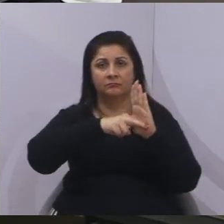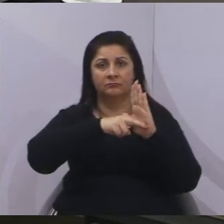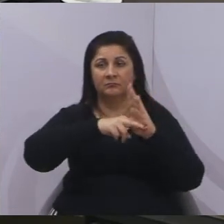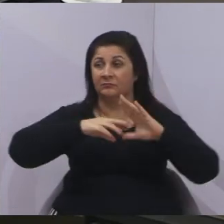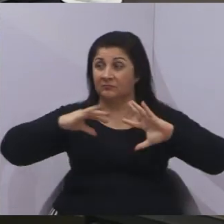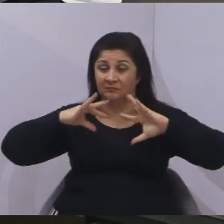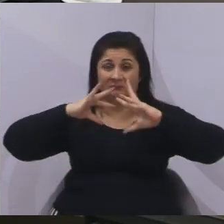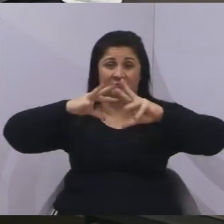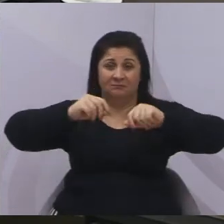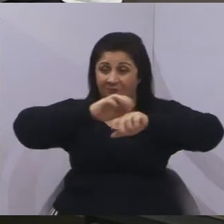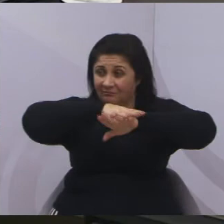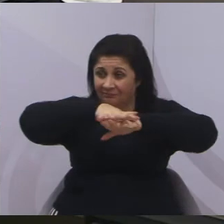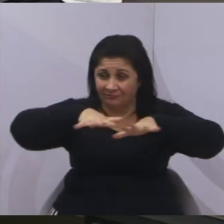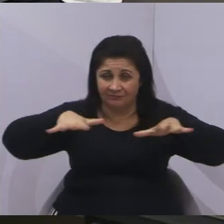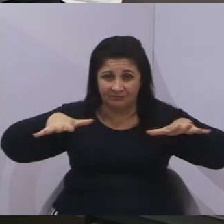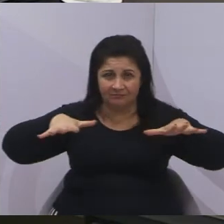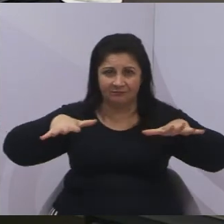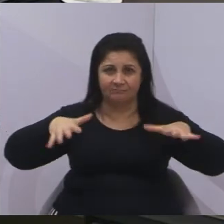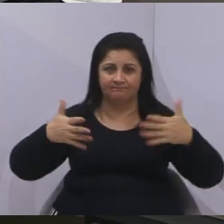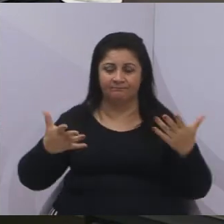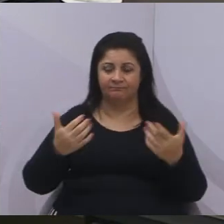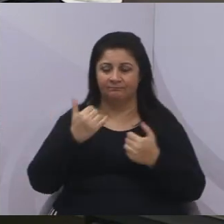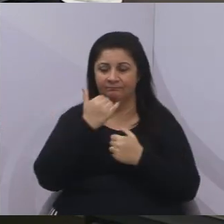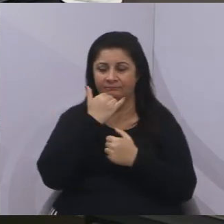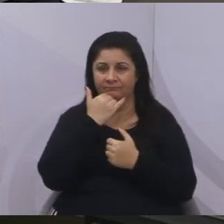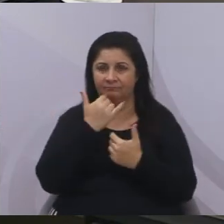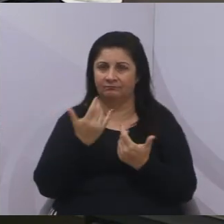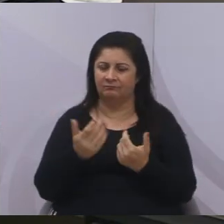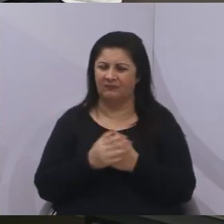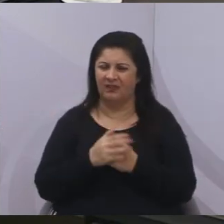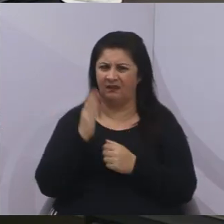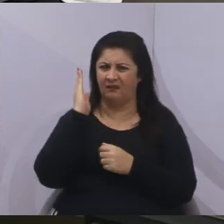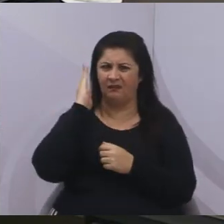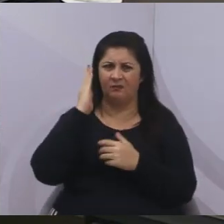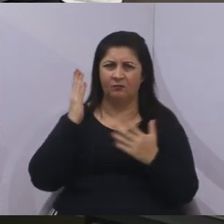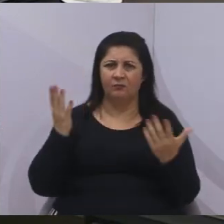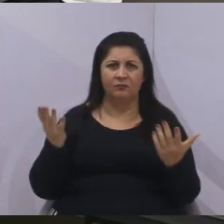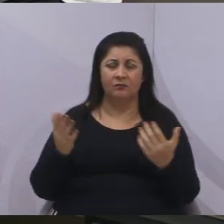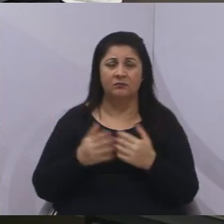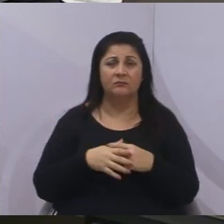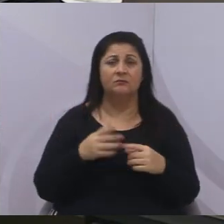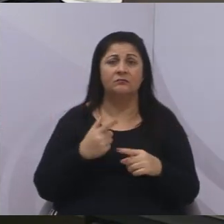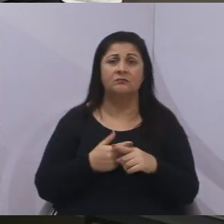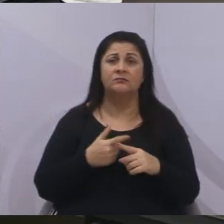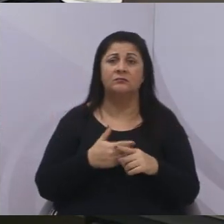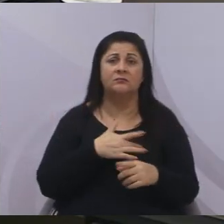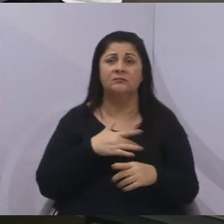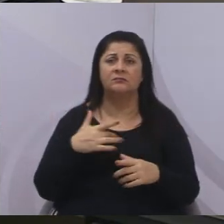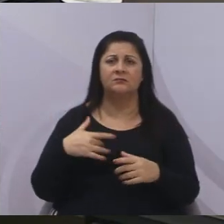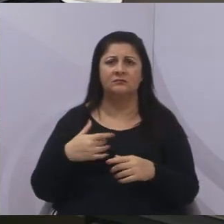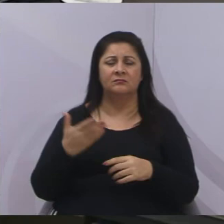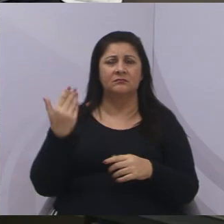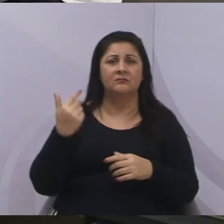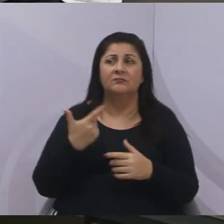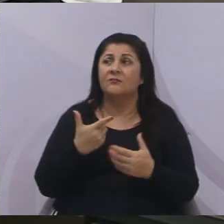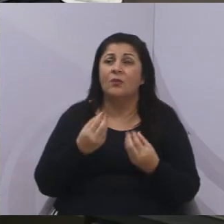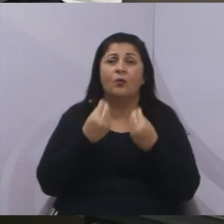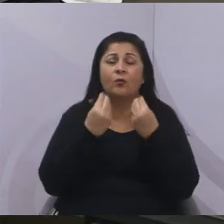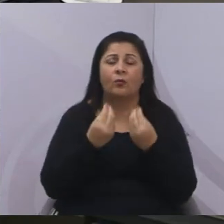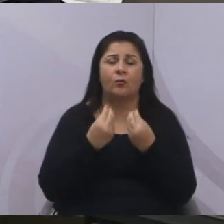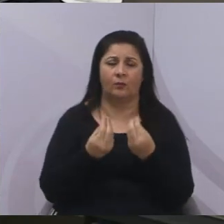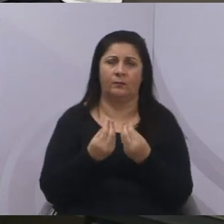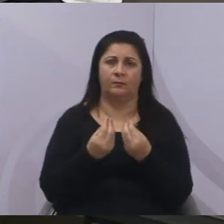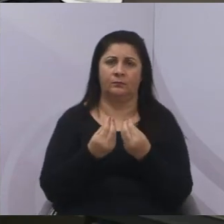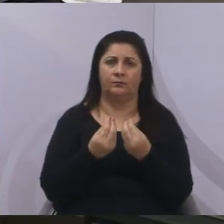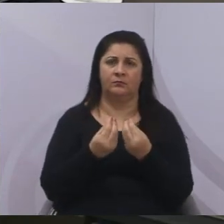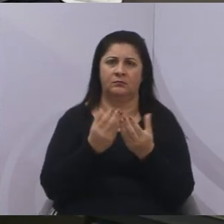gerais, elas acabam, desculpa até o palavreado, sendo burras, porque na área da saúde não tinha como a gente fazer